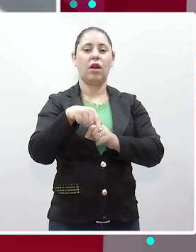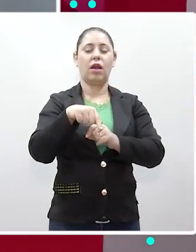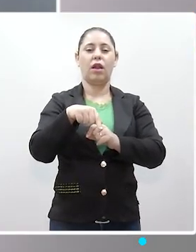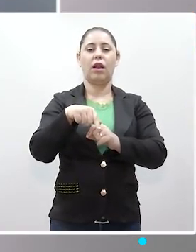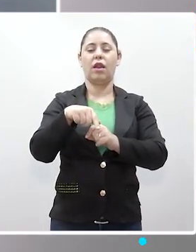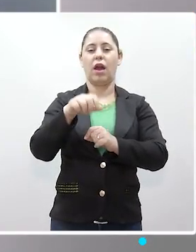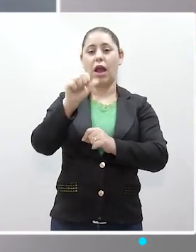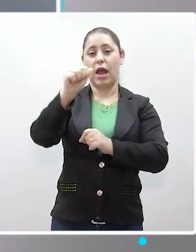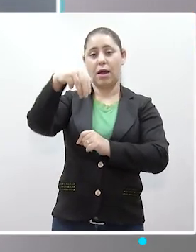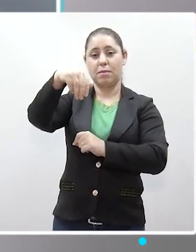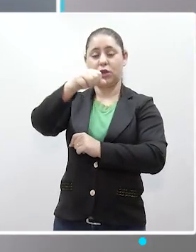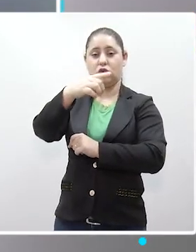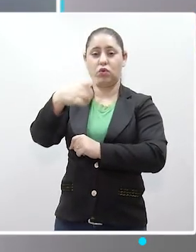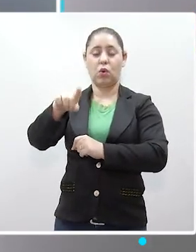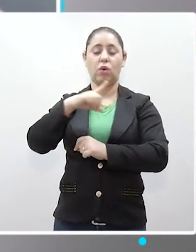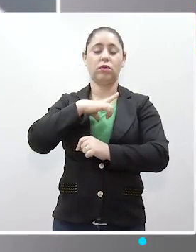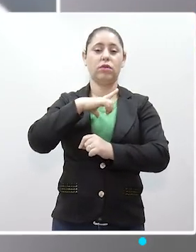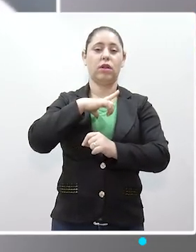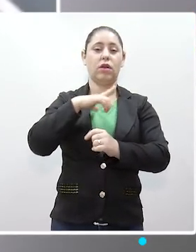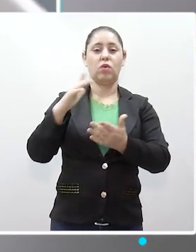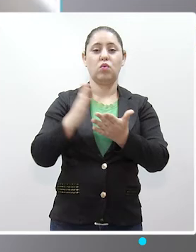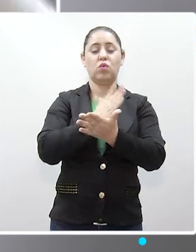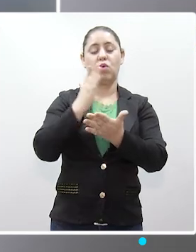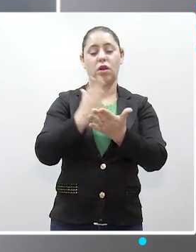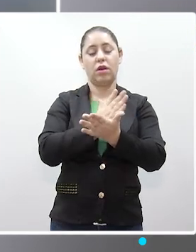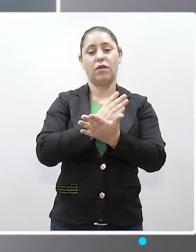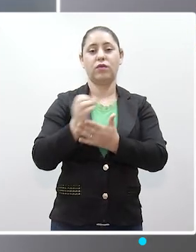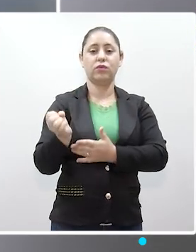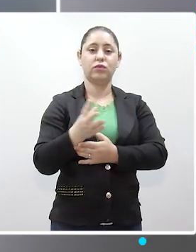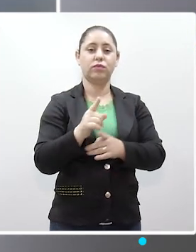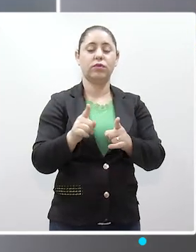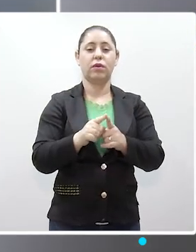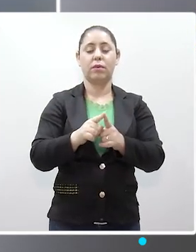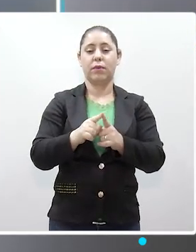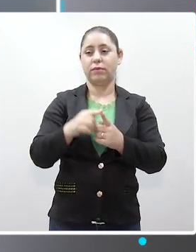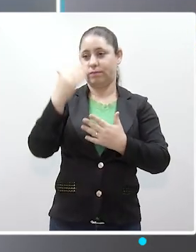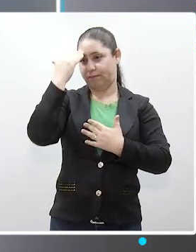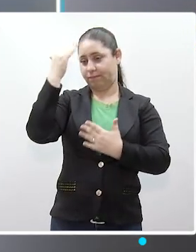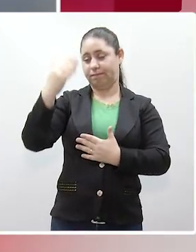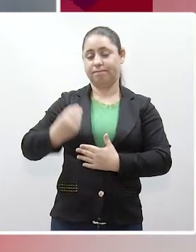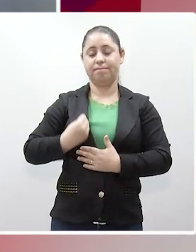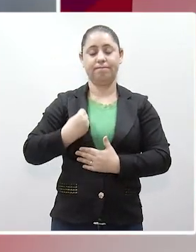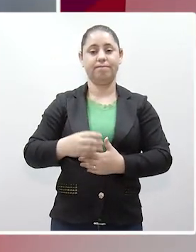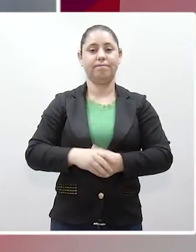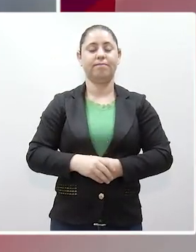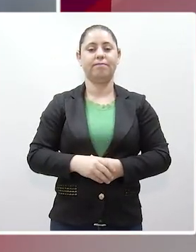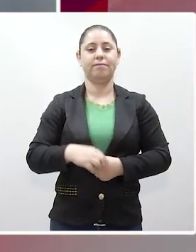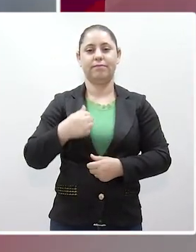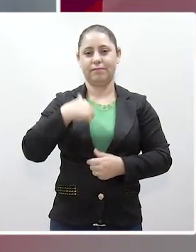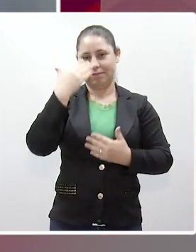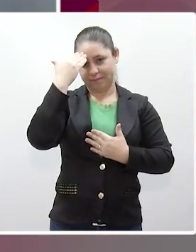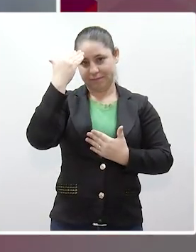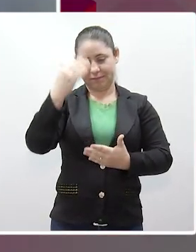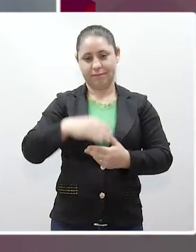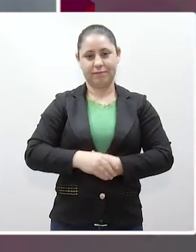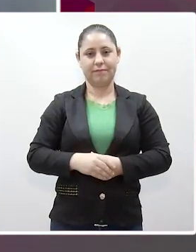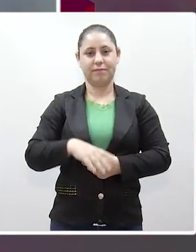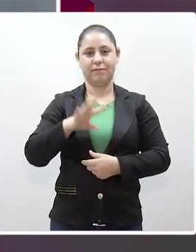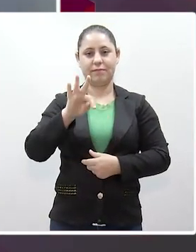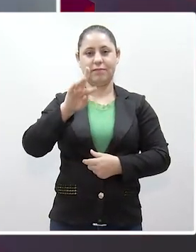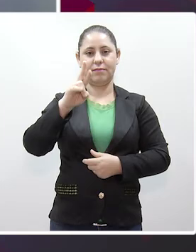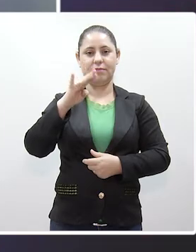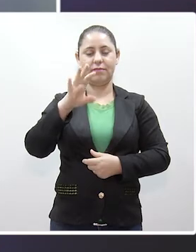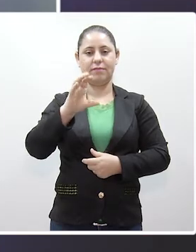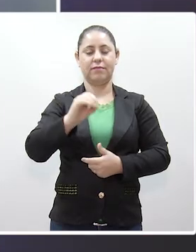que eu trombei lá na Amazon também, tem alguma coisa nova por lá. Matheus, muito obrigado pela sua participação. Eu que